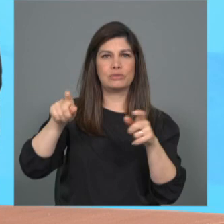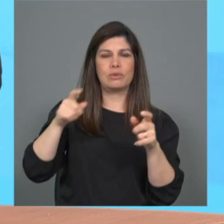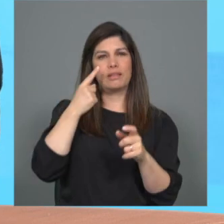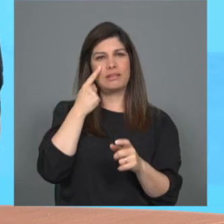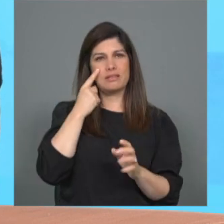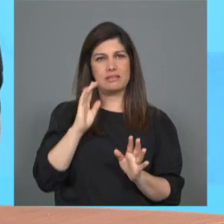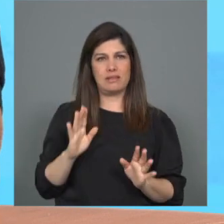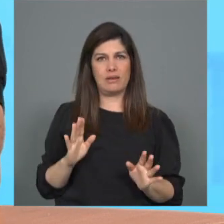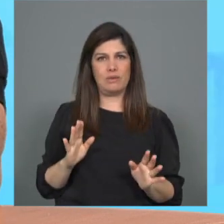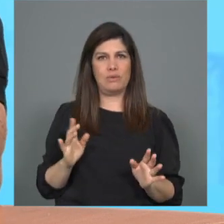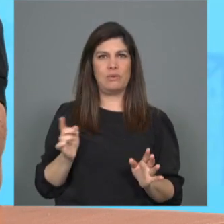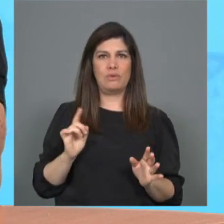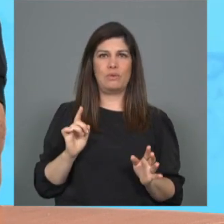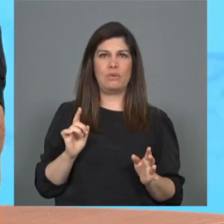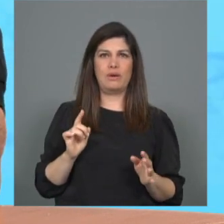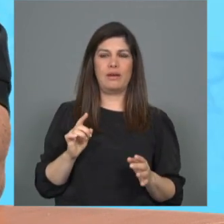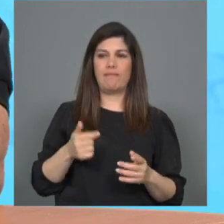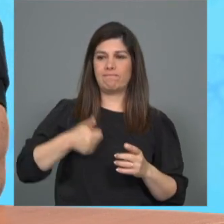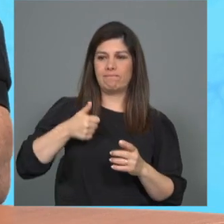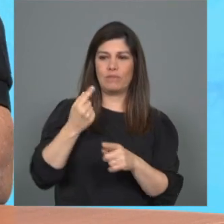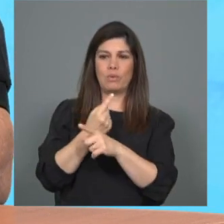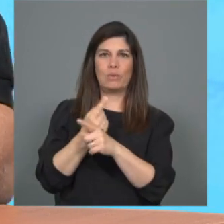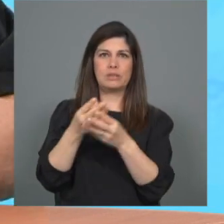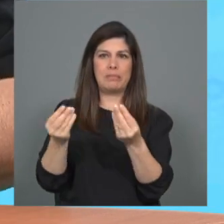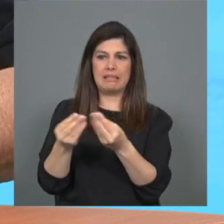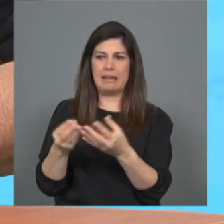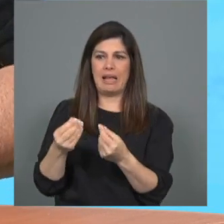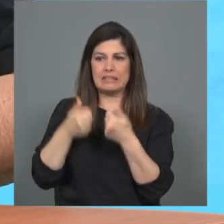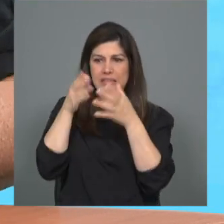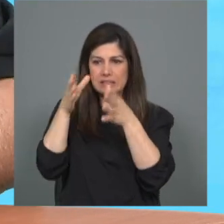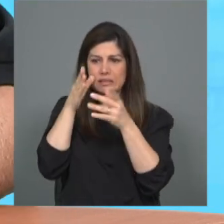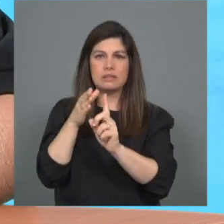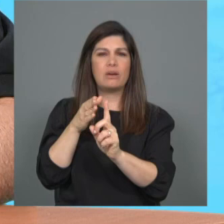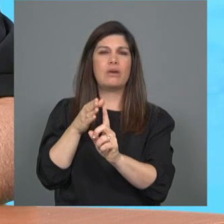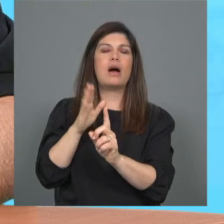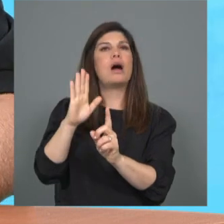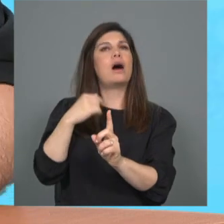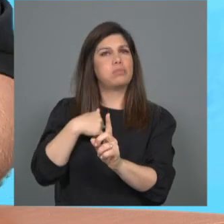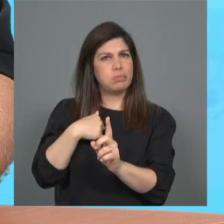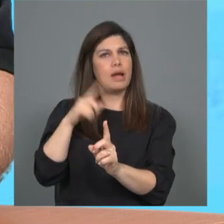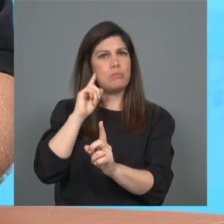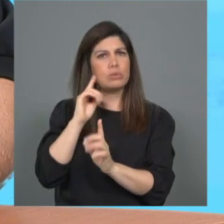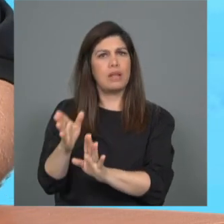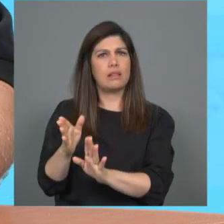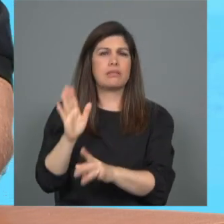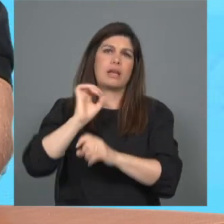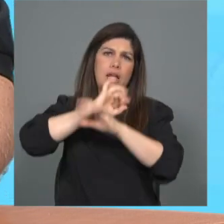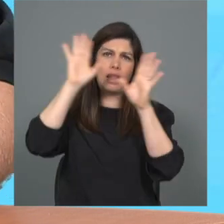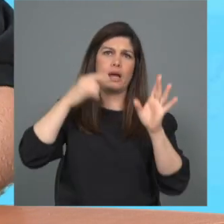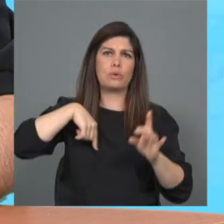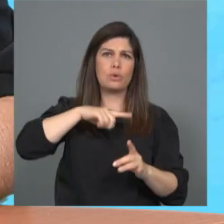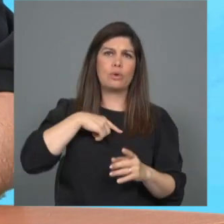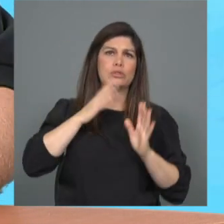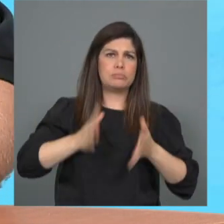entregarmos de alma e coração às questões materiais, embora o material seja importante, Com certeza, a gente precisa de comer, a gente precisa